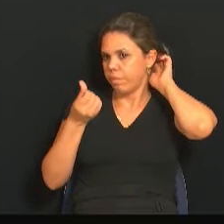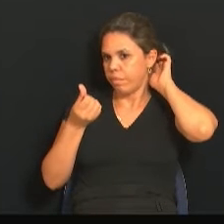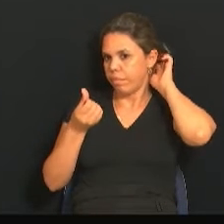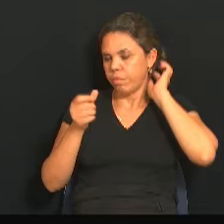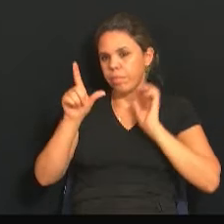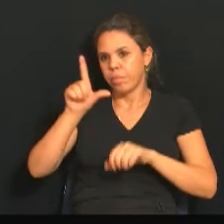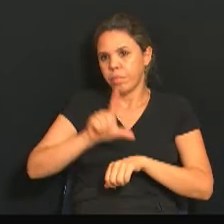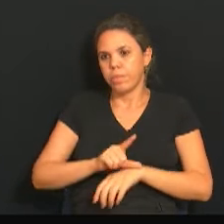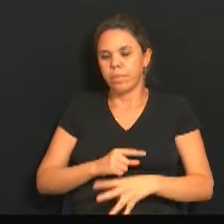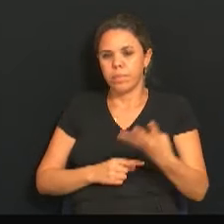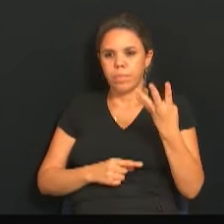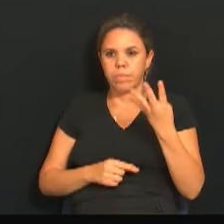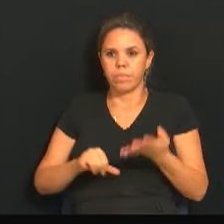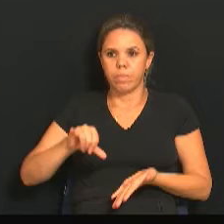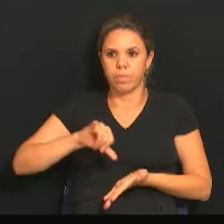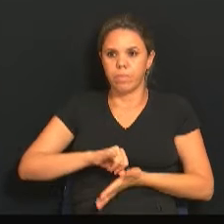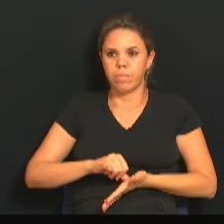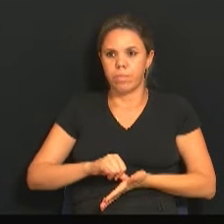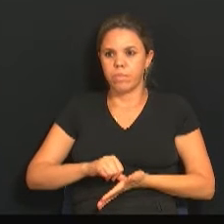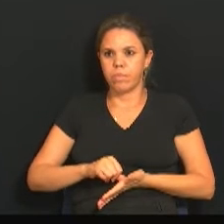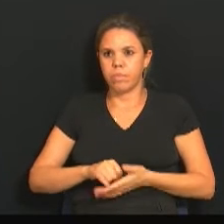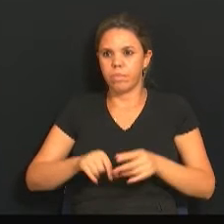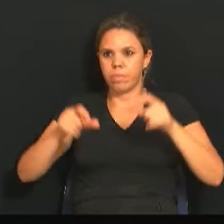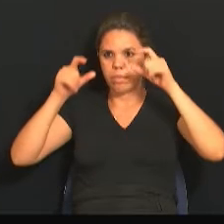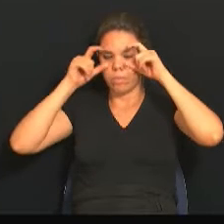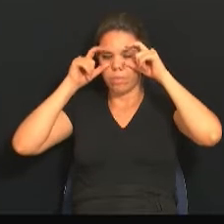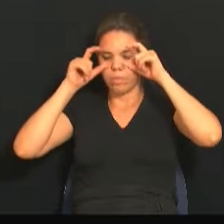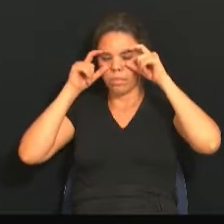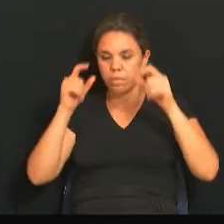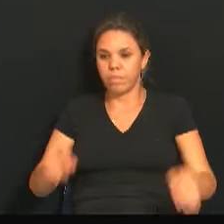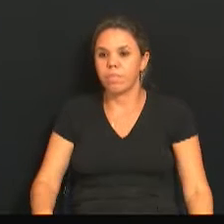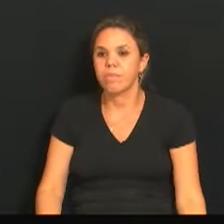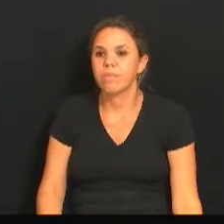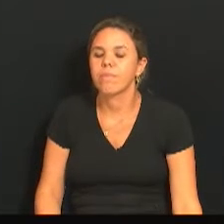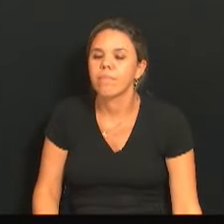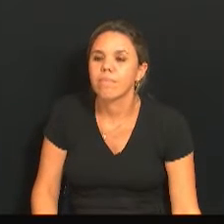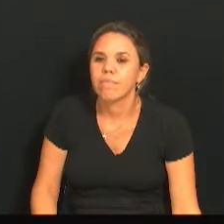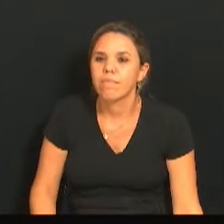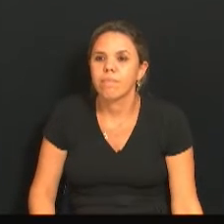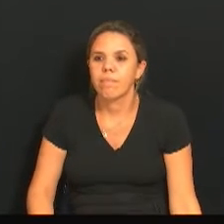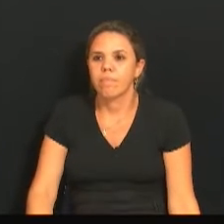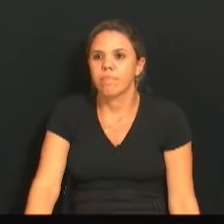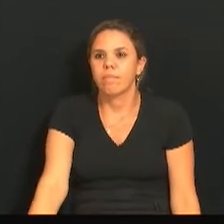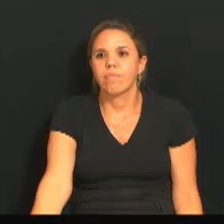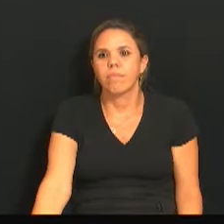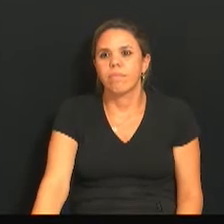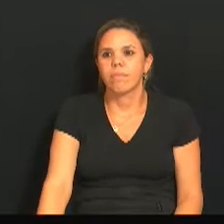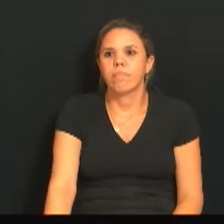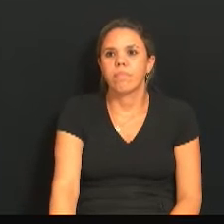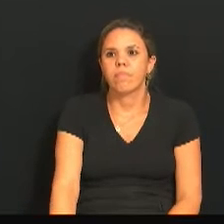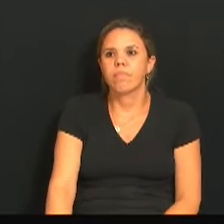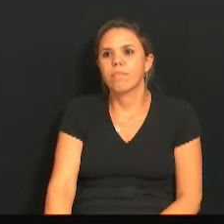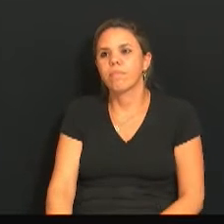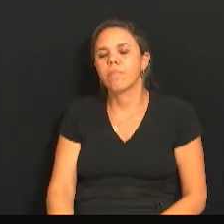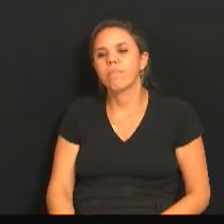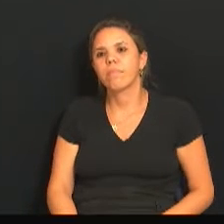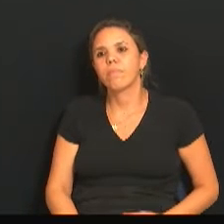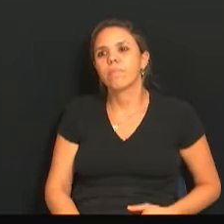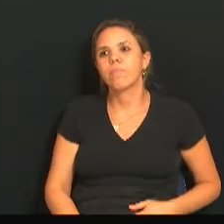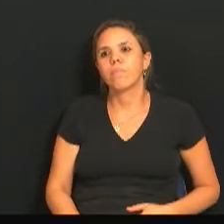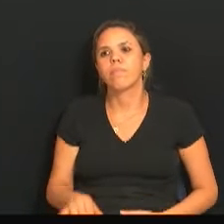aqui no centro, no ramo óptico, e realmente o centro da cidade